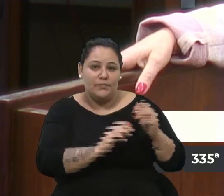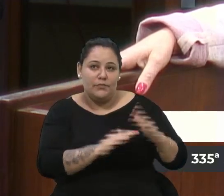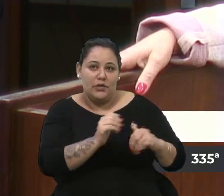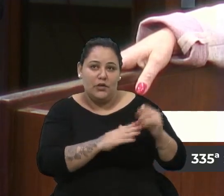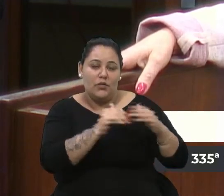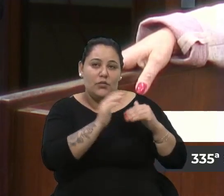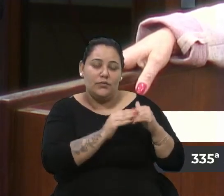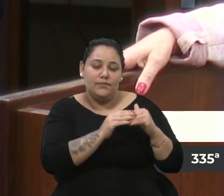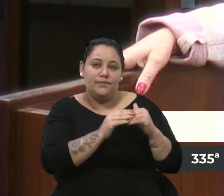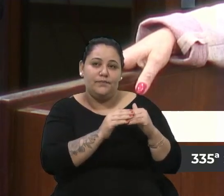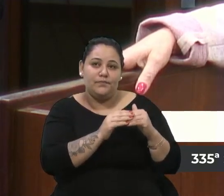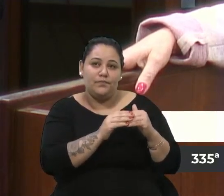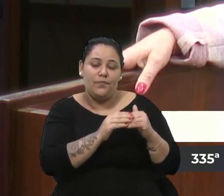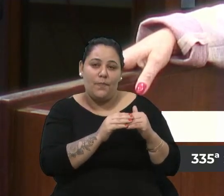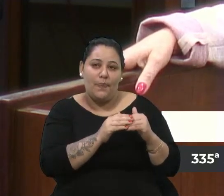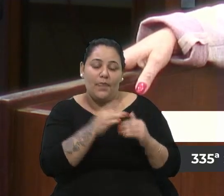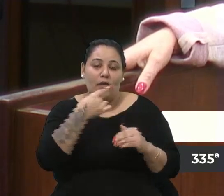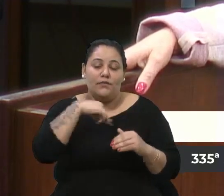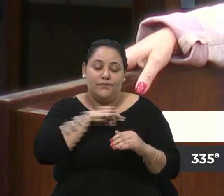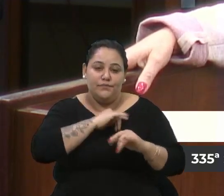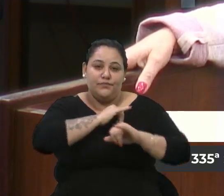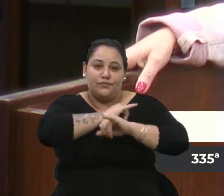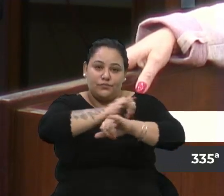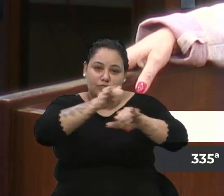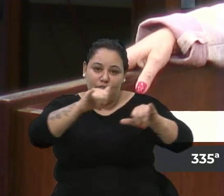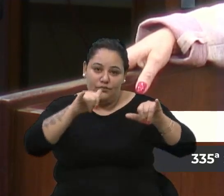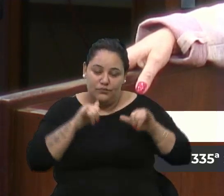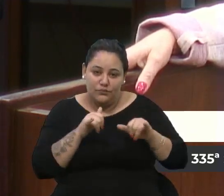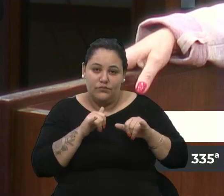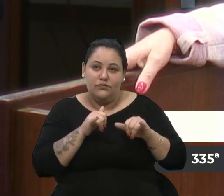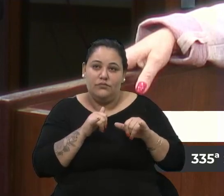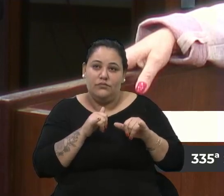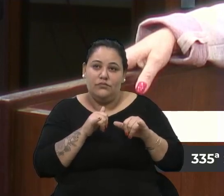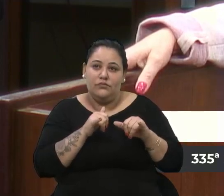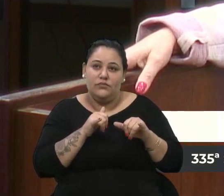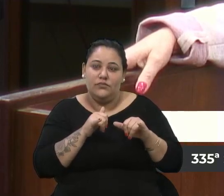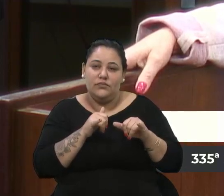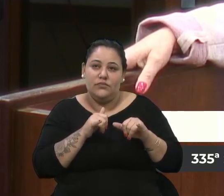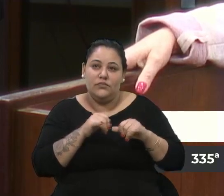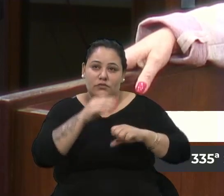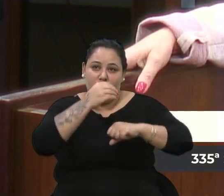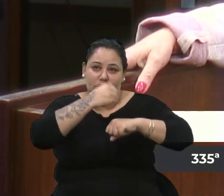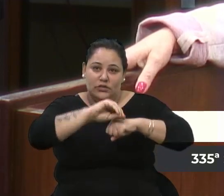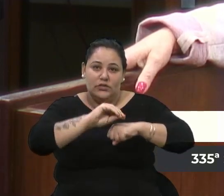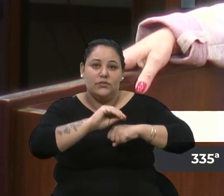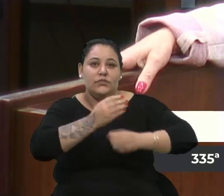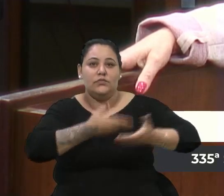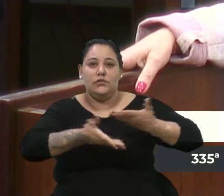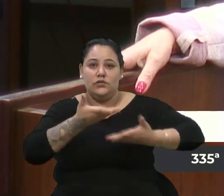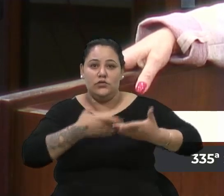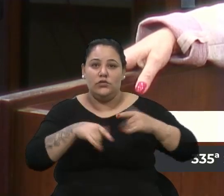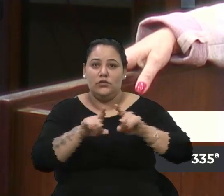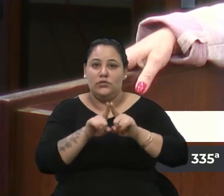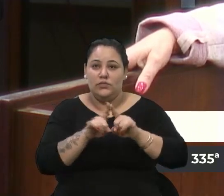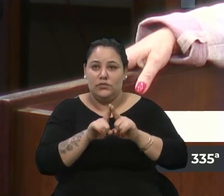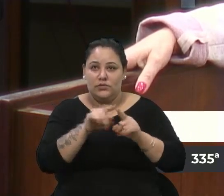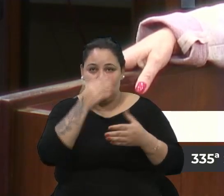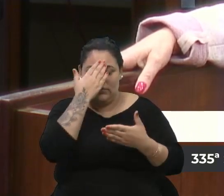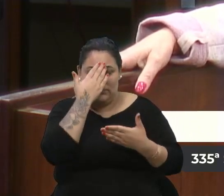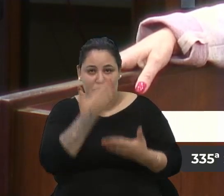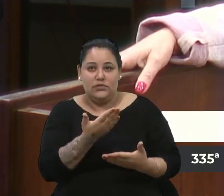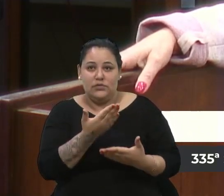certo, né, a gente divulgou que a indicação foi atendida,